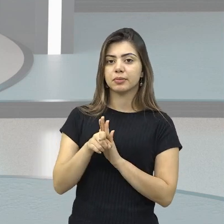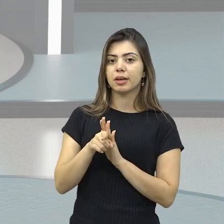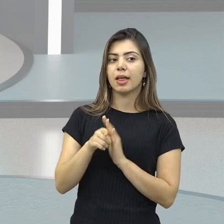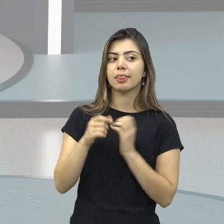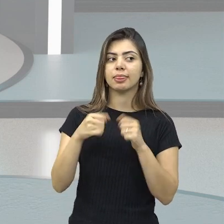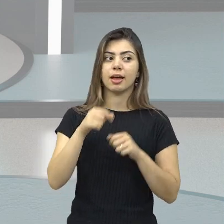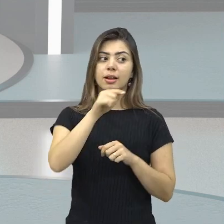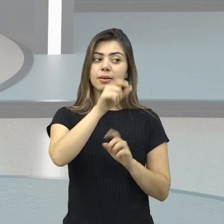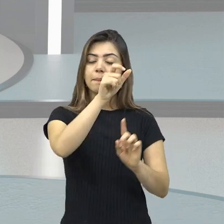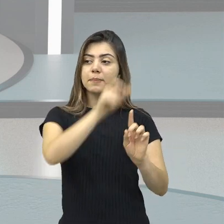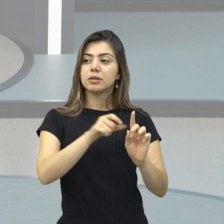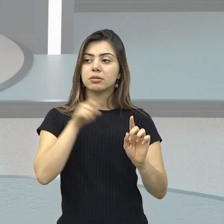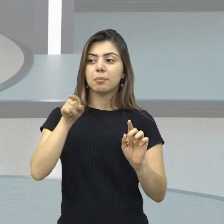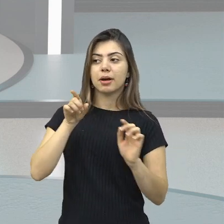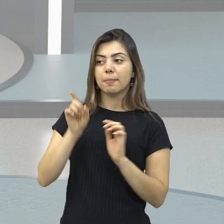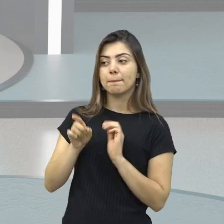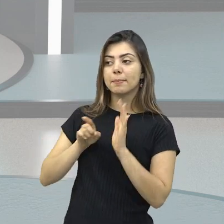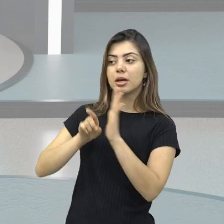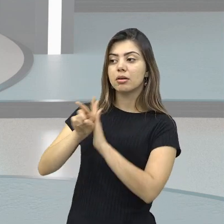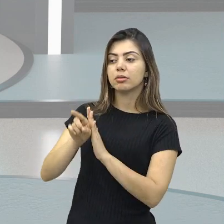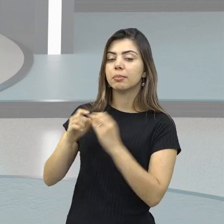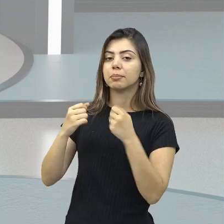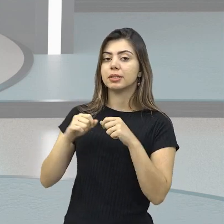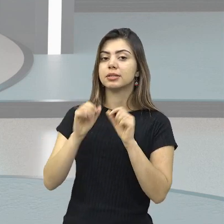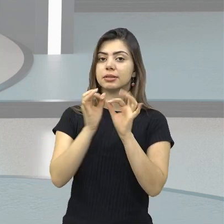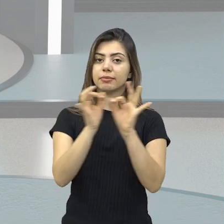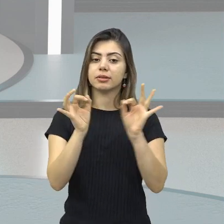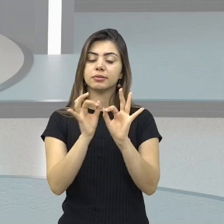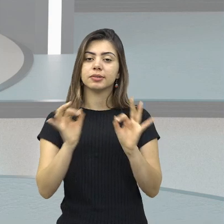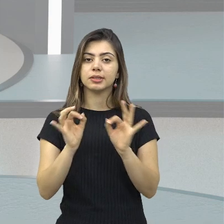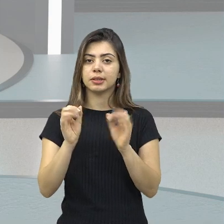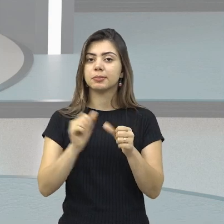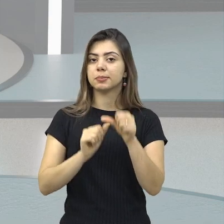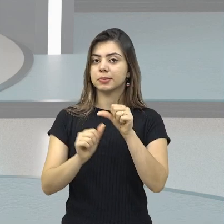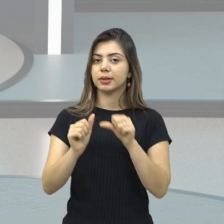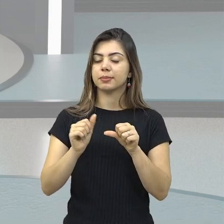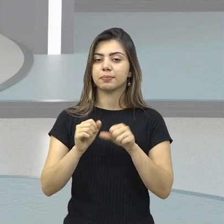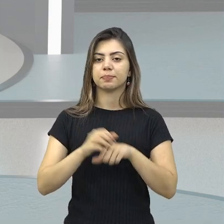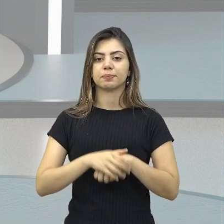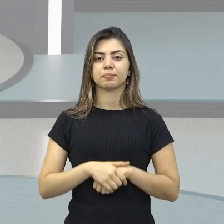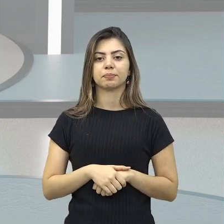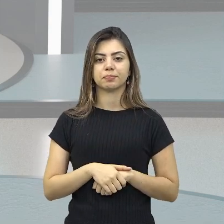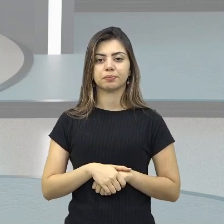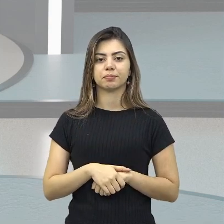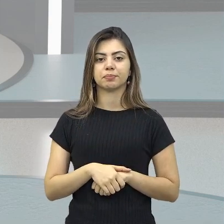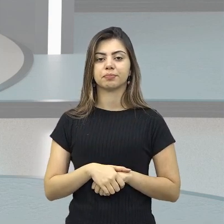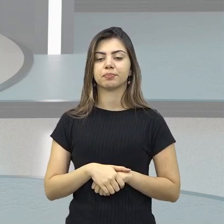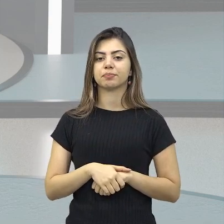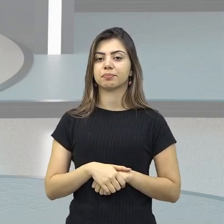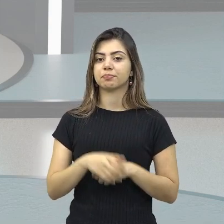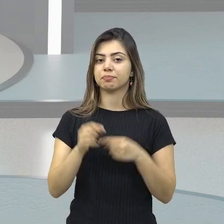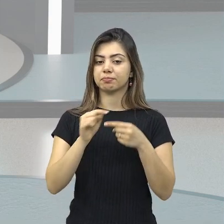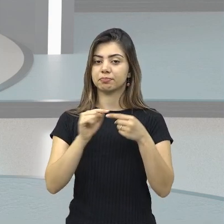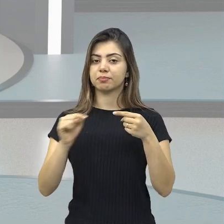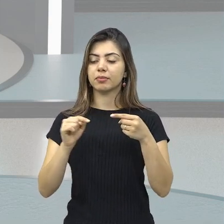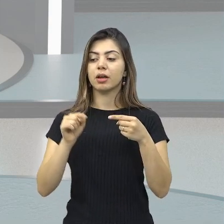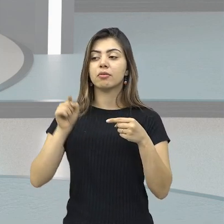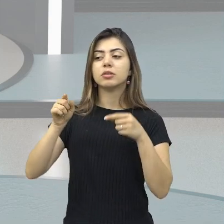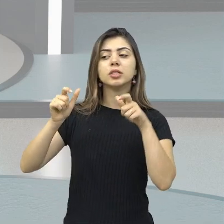sobre uma terceira pessoa, eu tenho que modificar, então, esse pronome, tá certo? Então, where are you from? De onde você